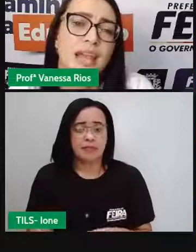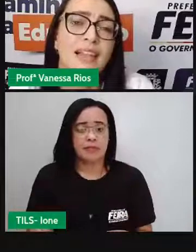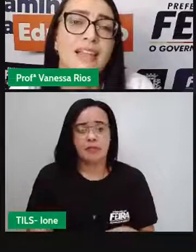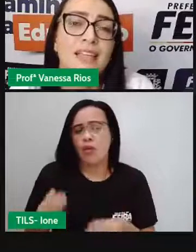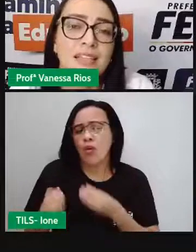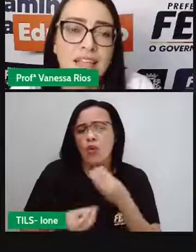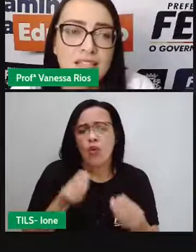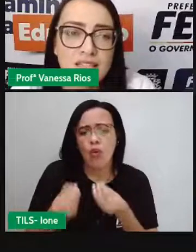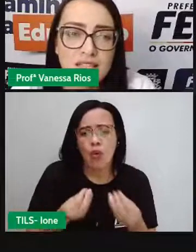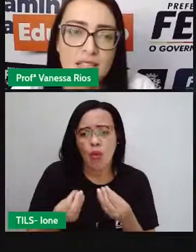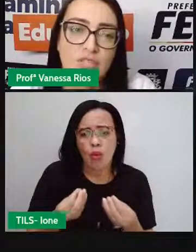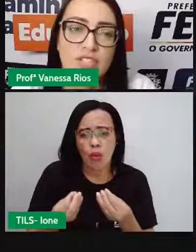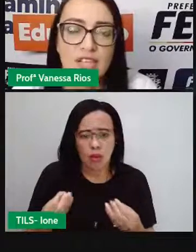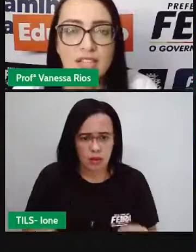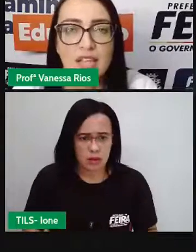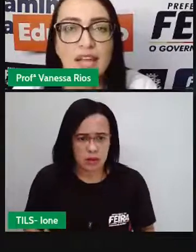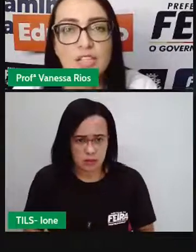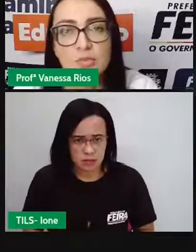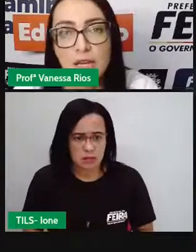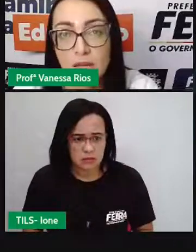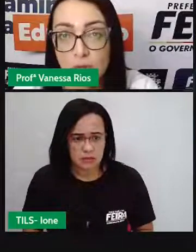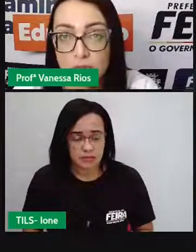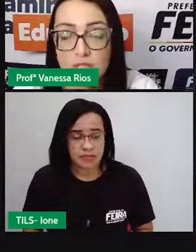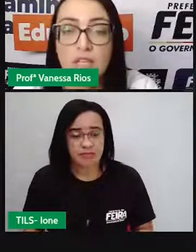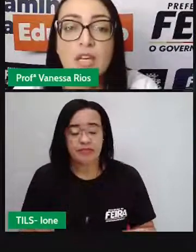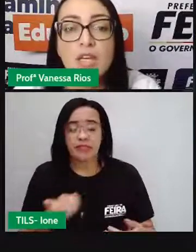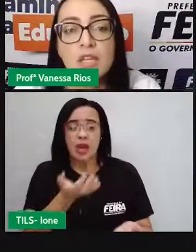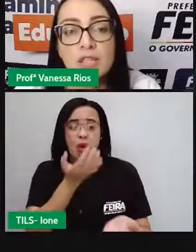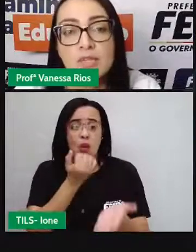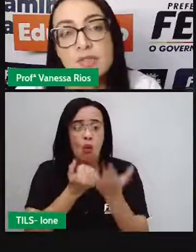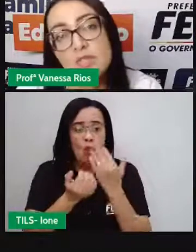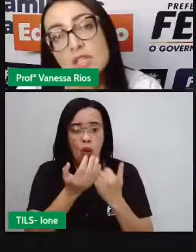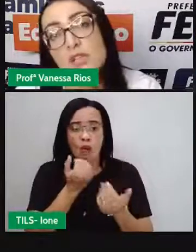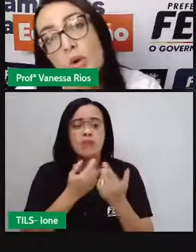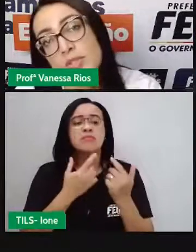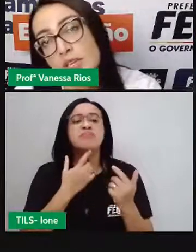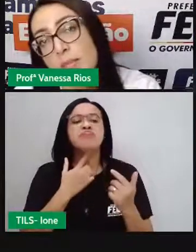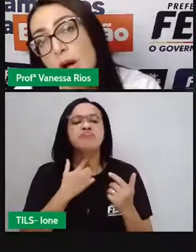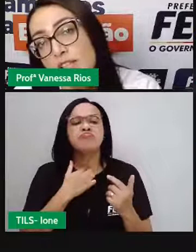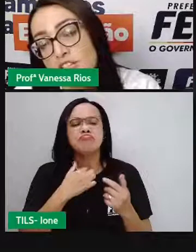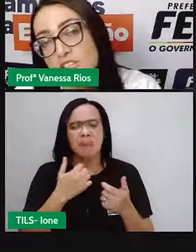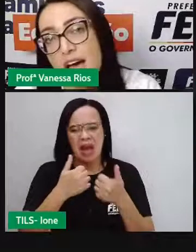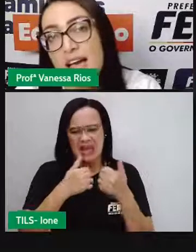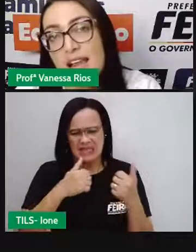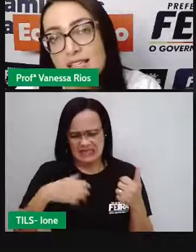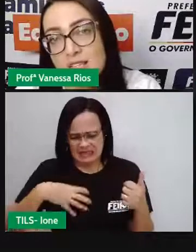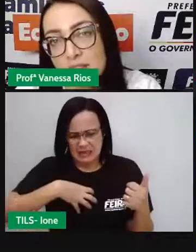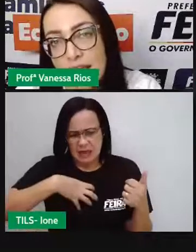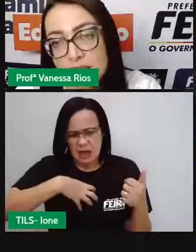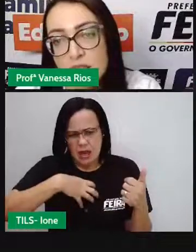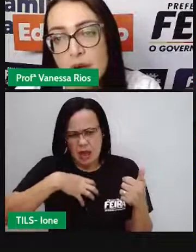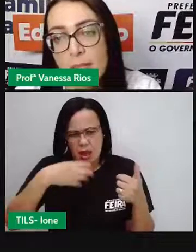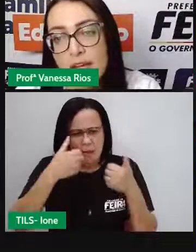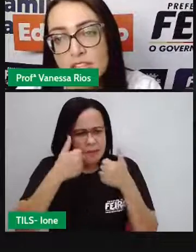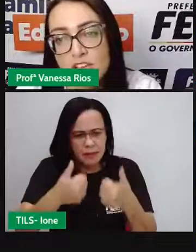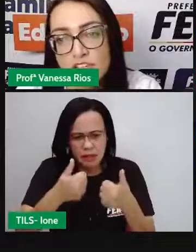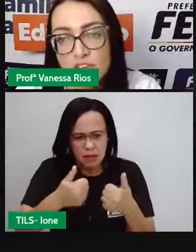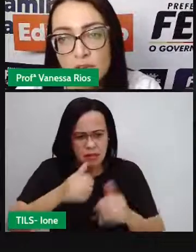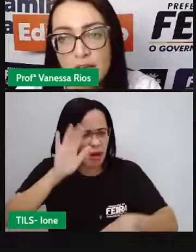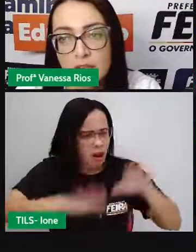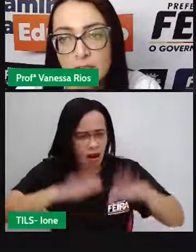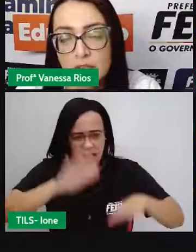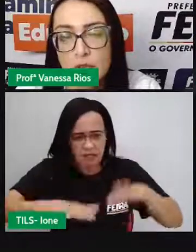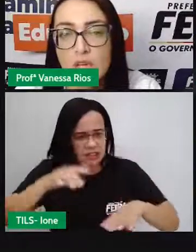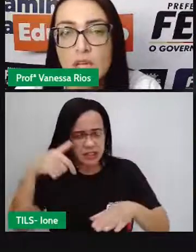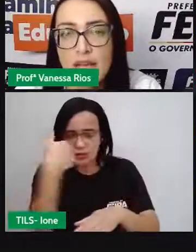abdômen, além da sensação de saciedade precoce. Então, são sintomas que podem estar relacionados com a má digestão